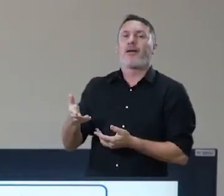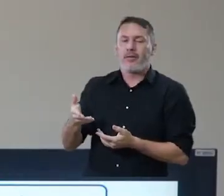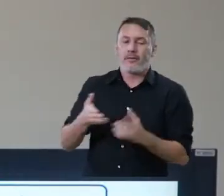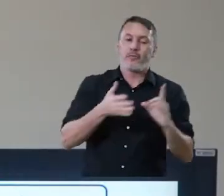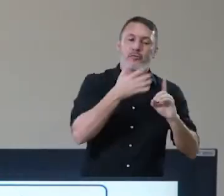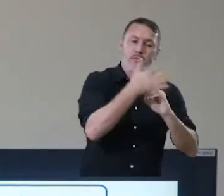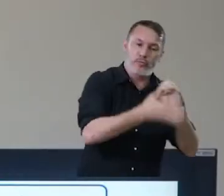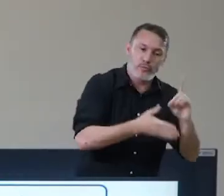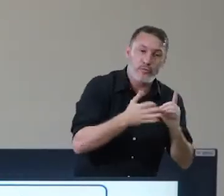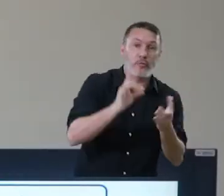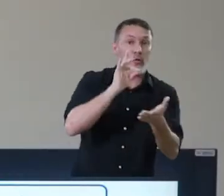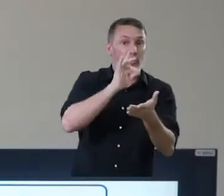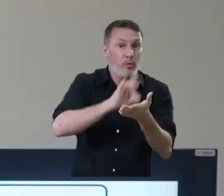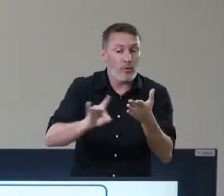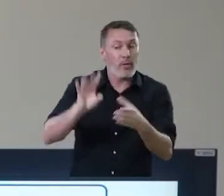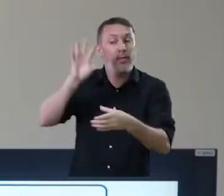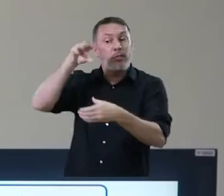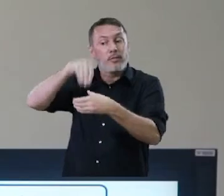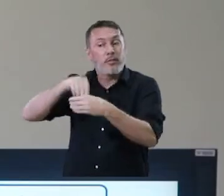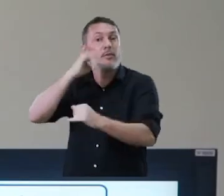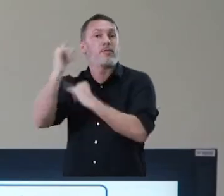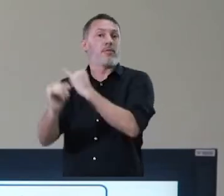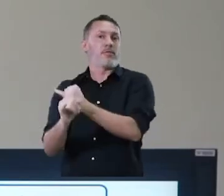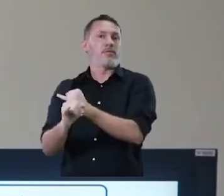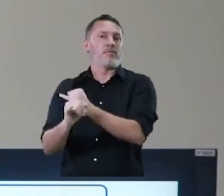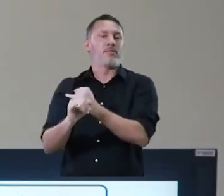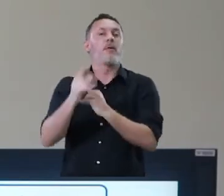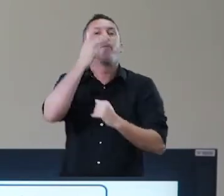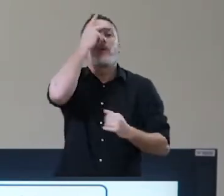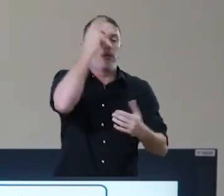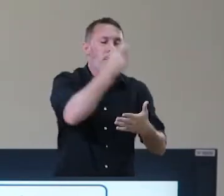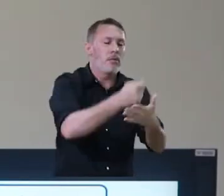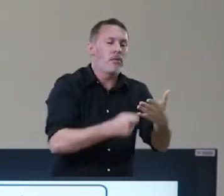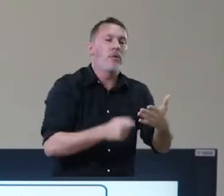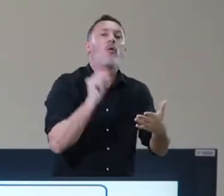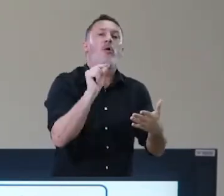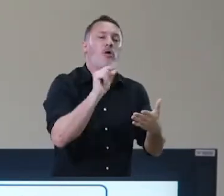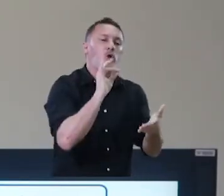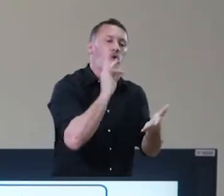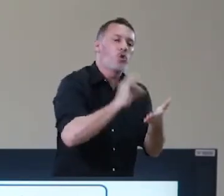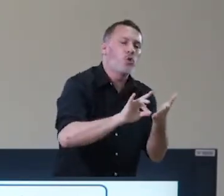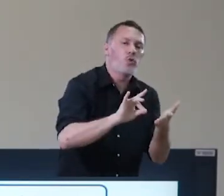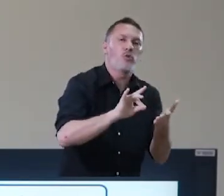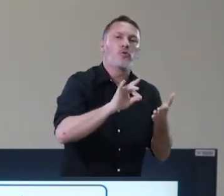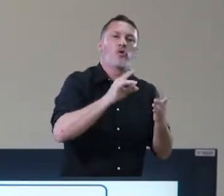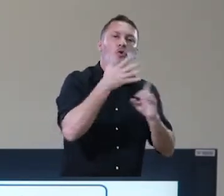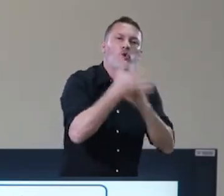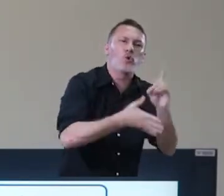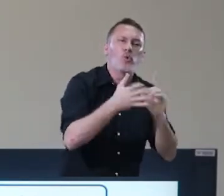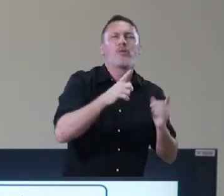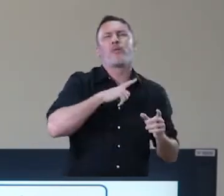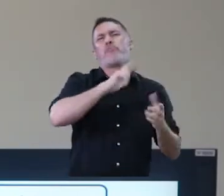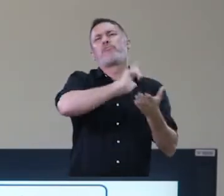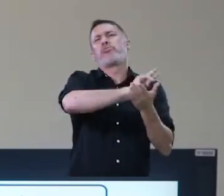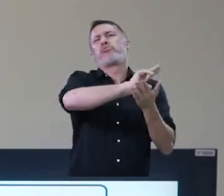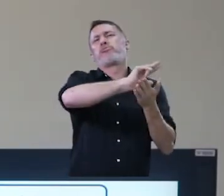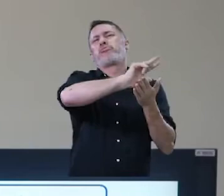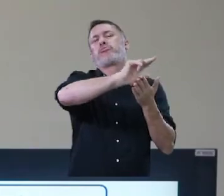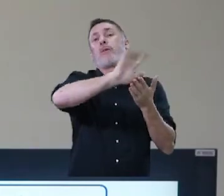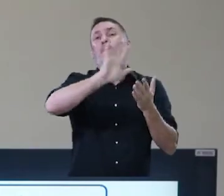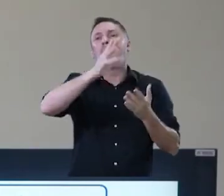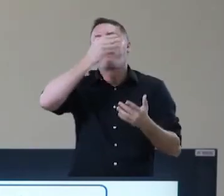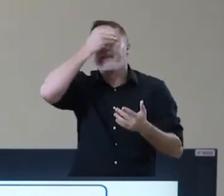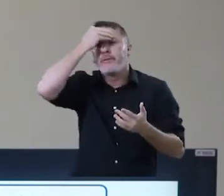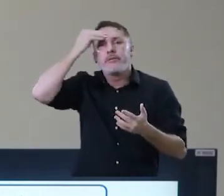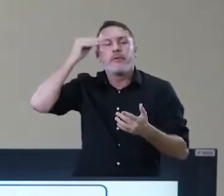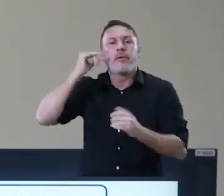novamente. Discurso de ódio na internet. E ele escreveu apenas sobre discurso de ódio. Falou sobre discurso de ódio tudo em qualquer local,